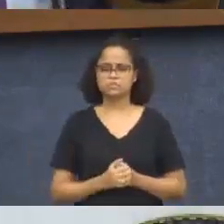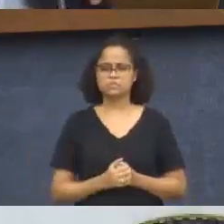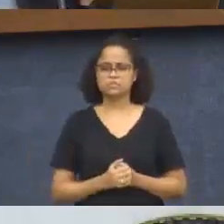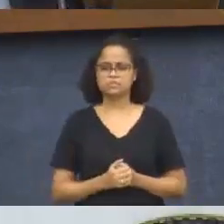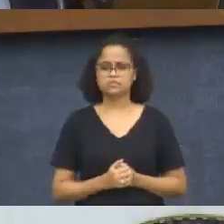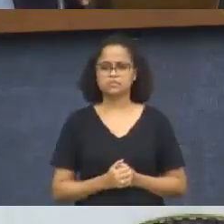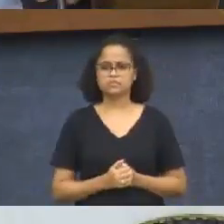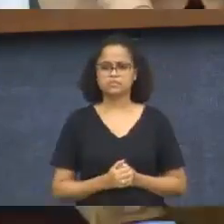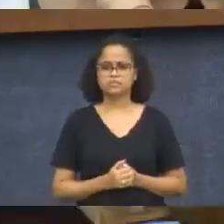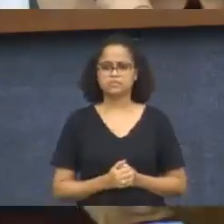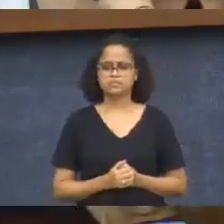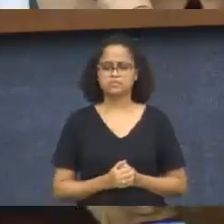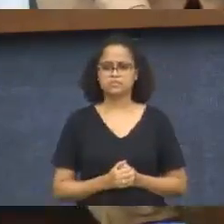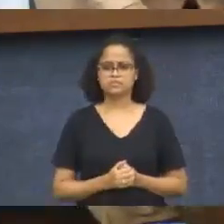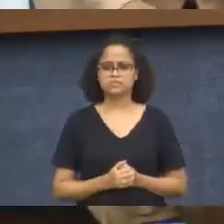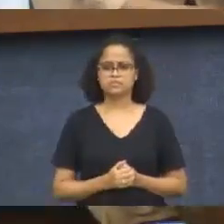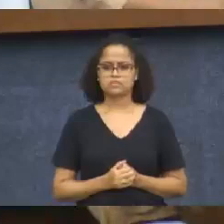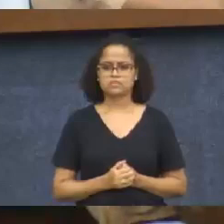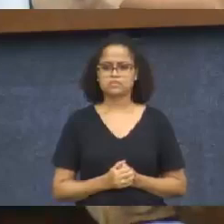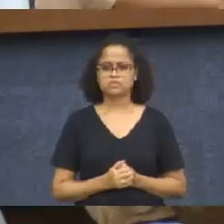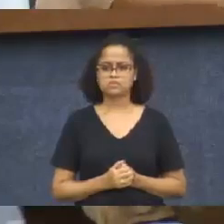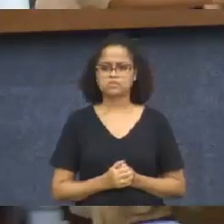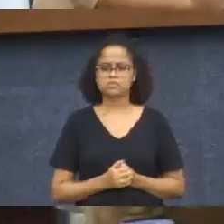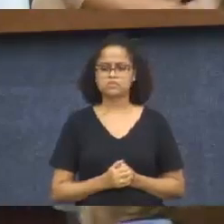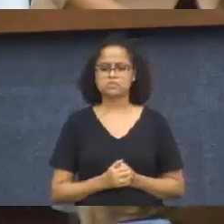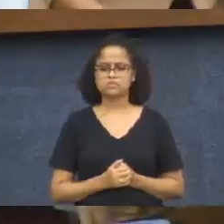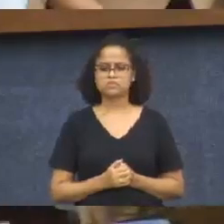Mas ela fez agora.